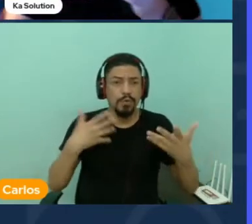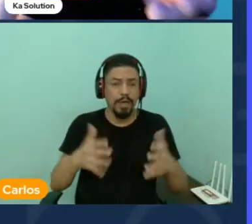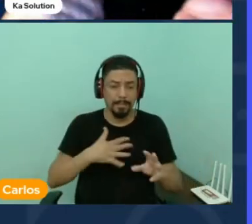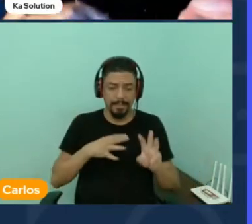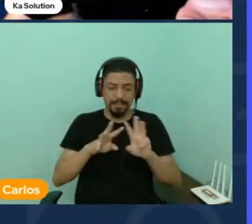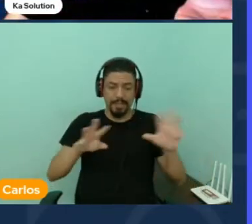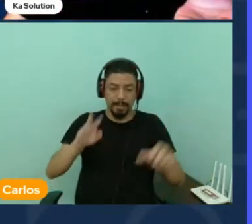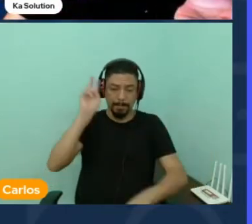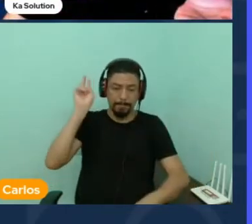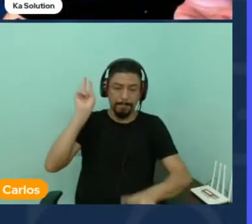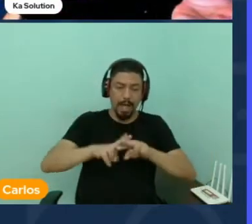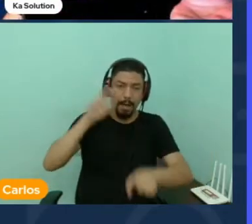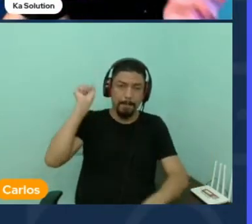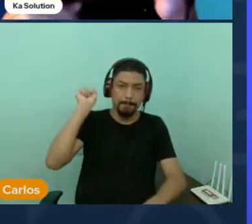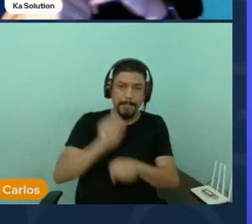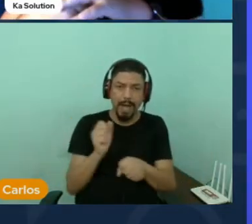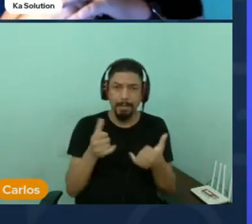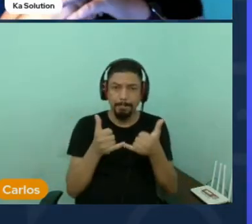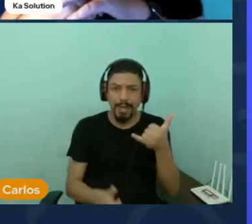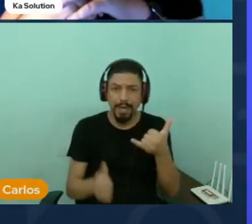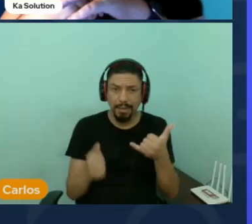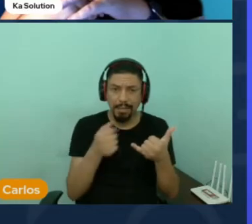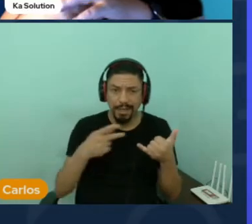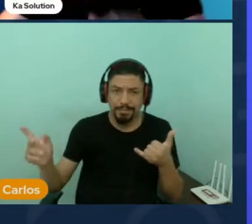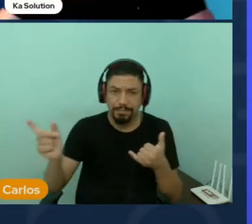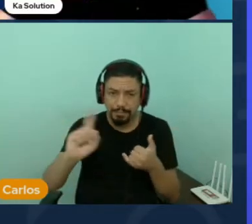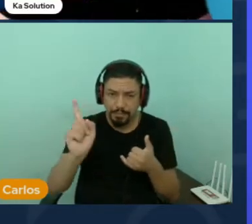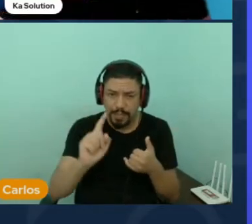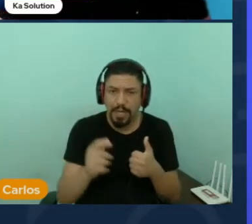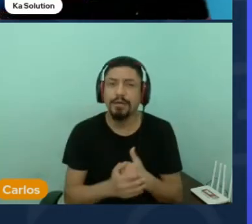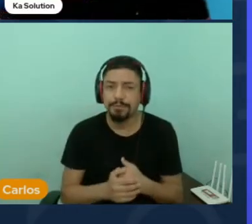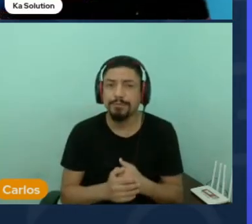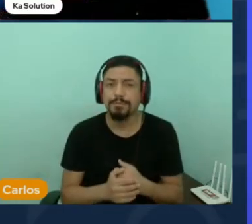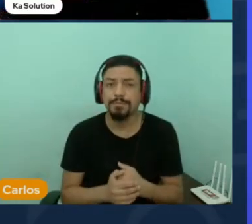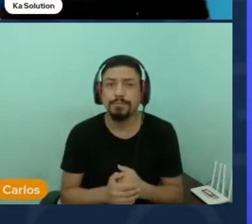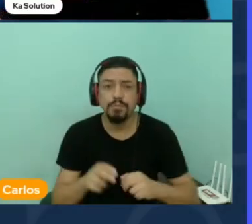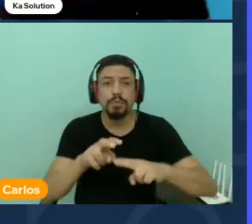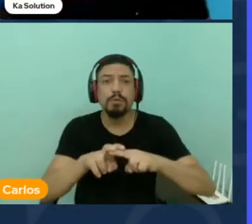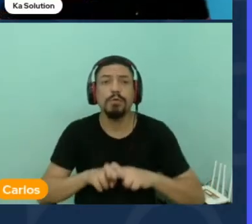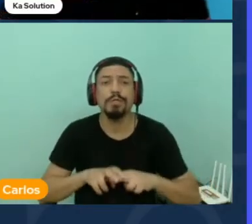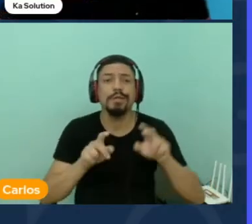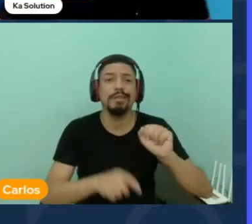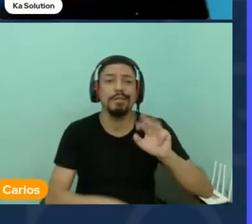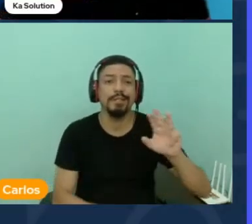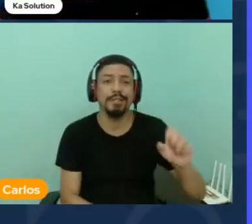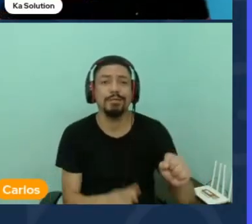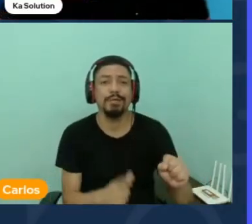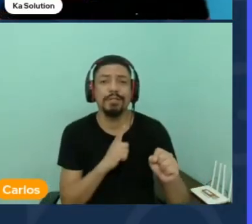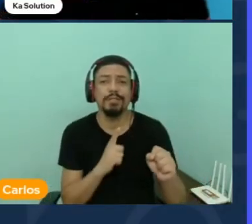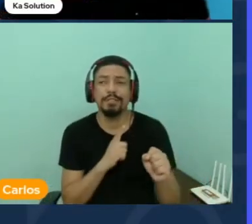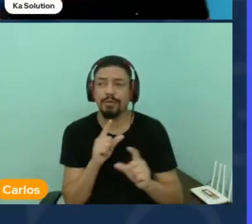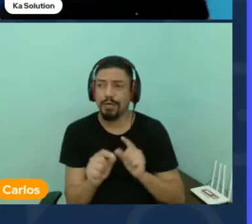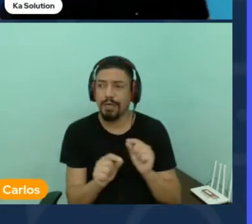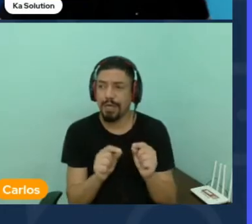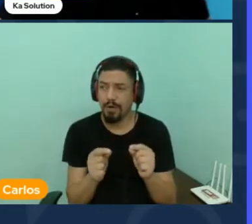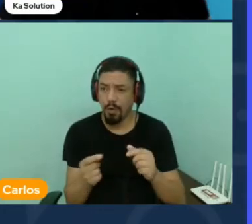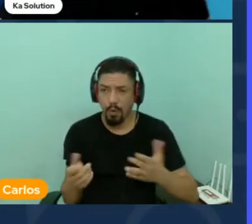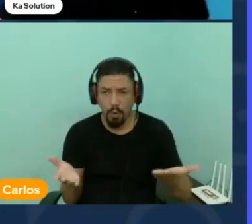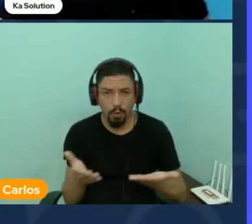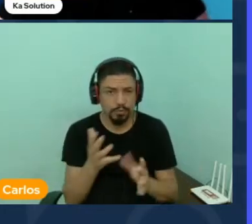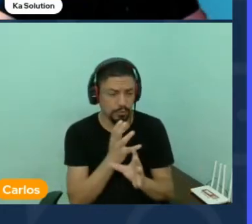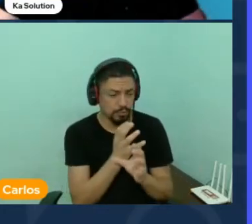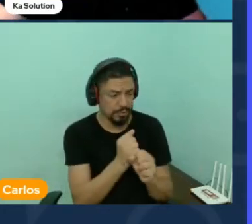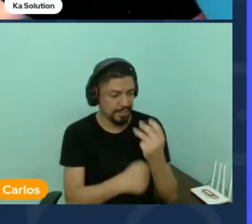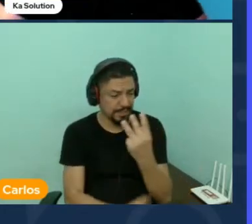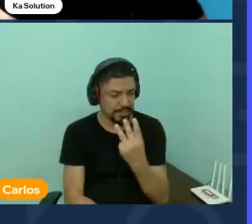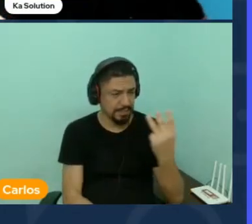ar, eu não quero que a minha aplicação saia do ar. E para isso, a AWS tem hoje, atualmente,